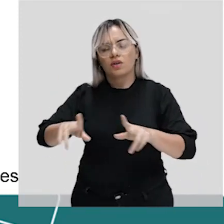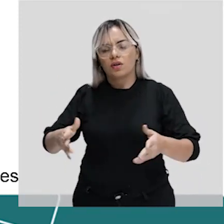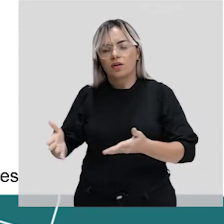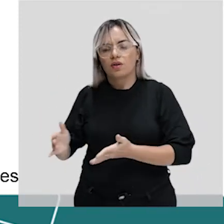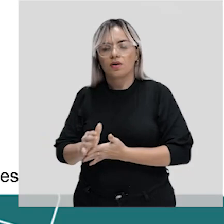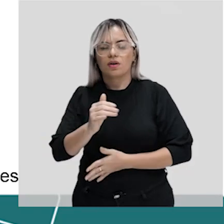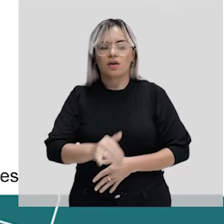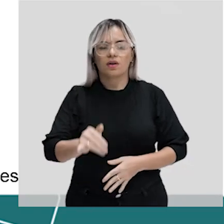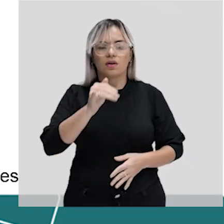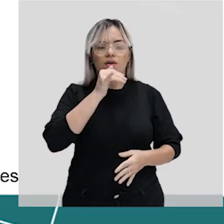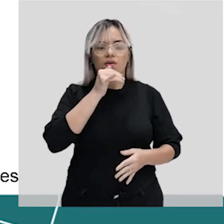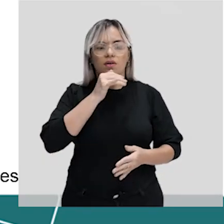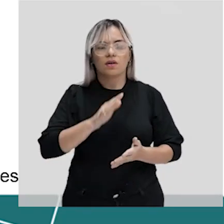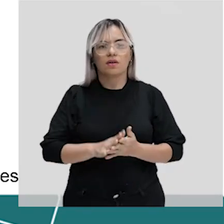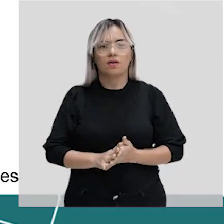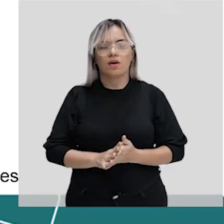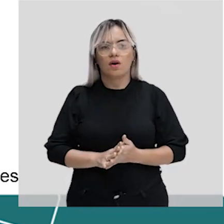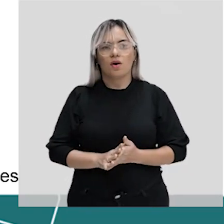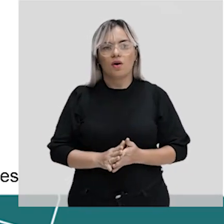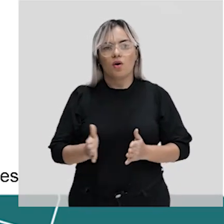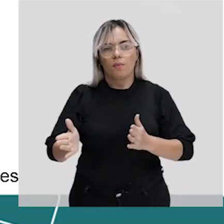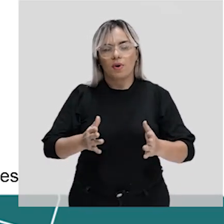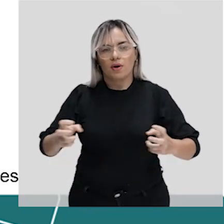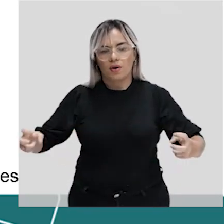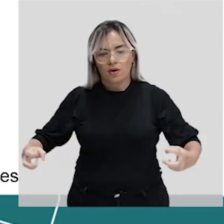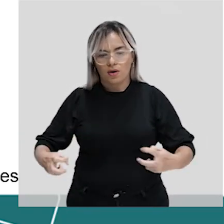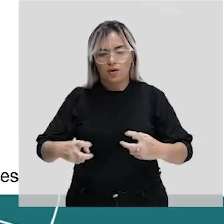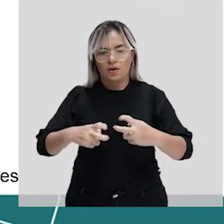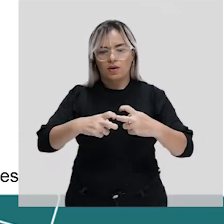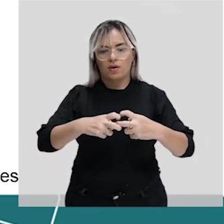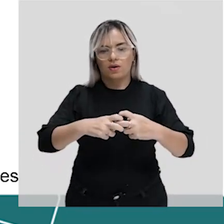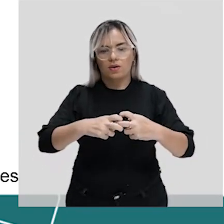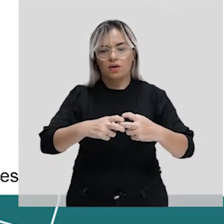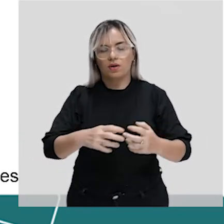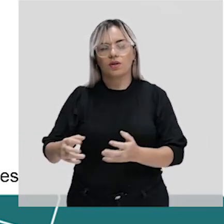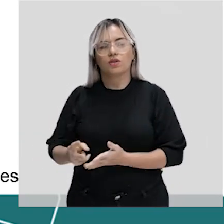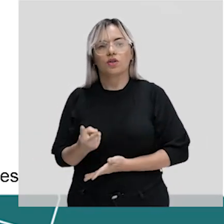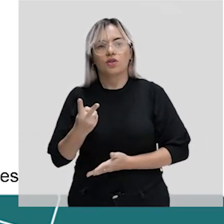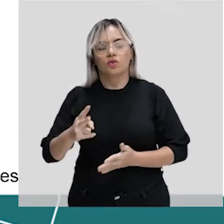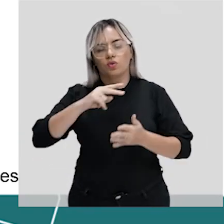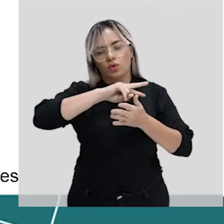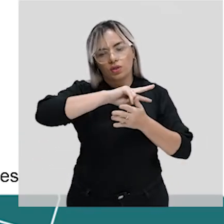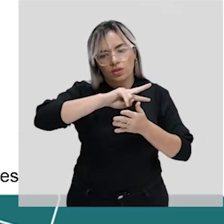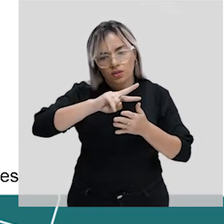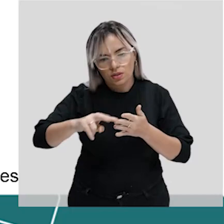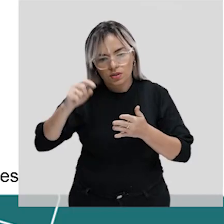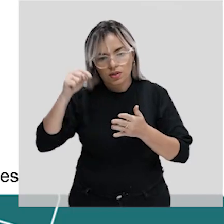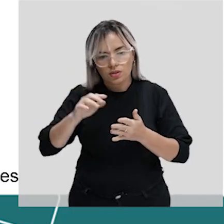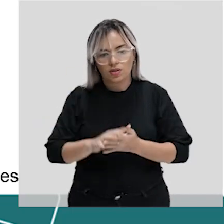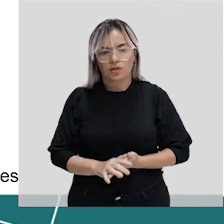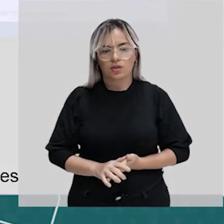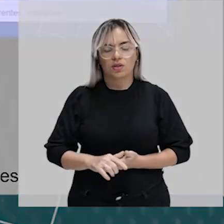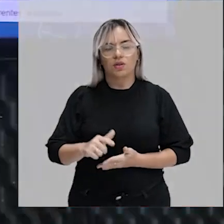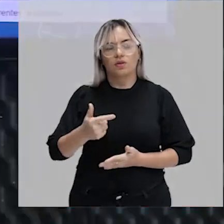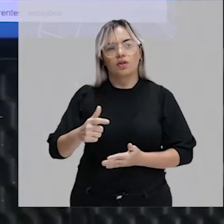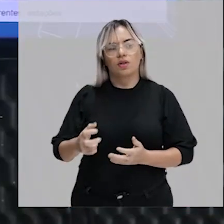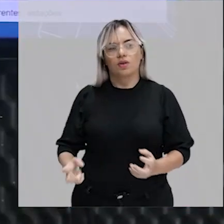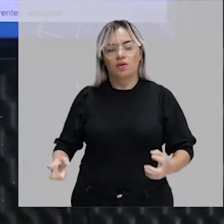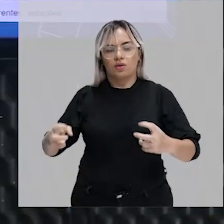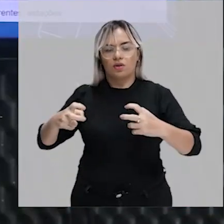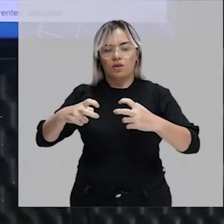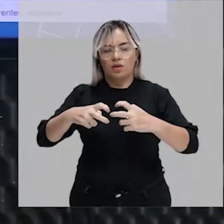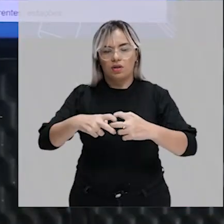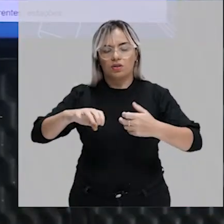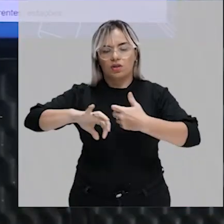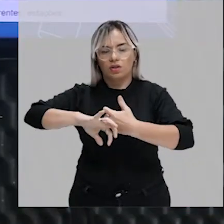se o período de acasalamento de duas espécies não se sobrepuser, elas estarão isoladas. É o exemplo dessas plantas